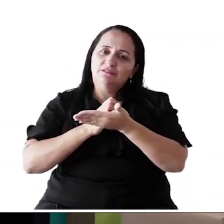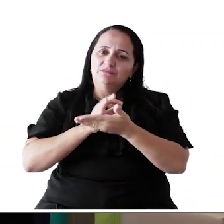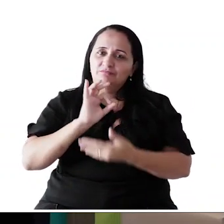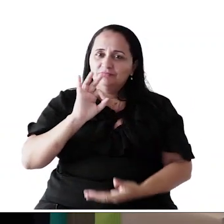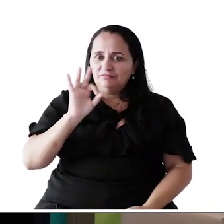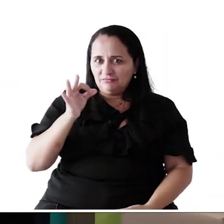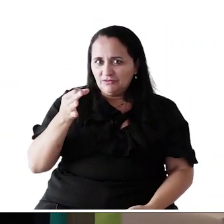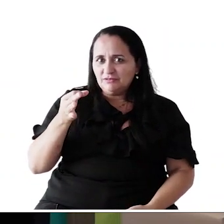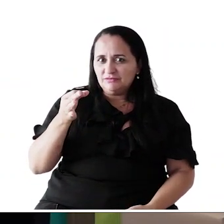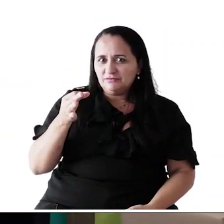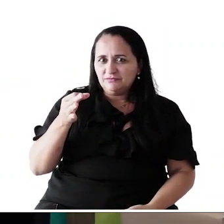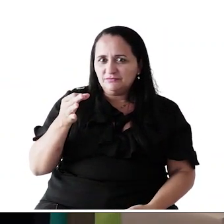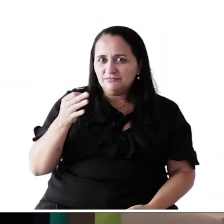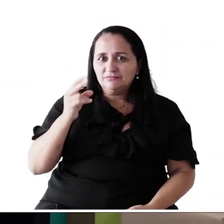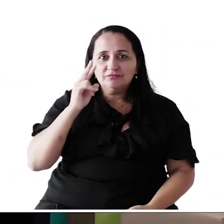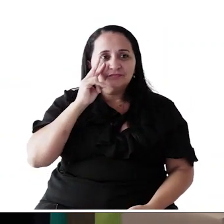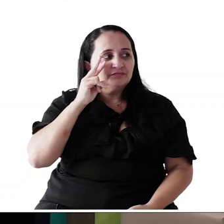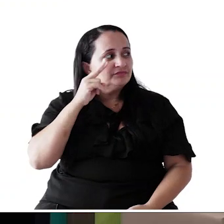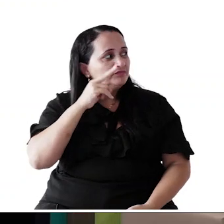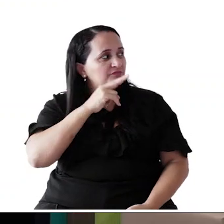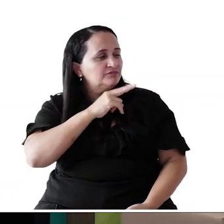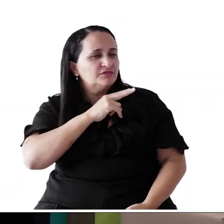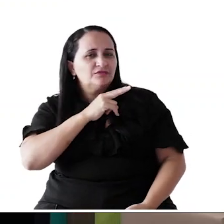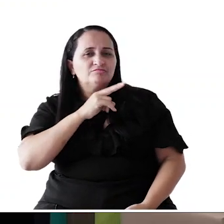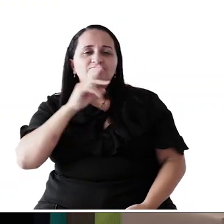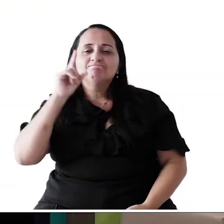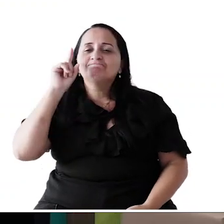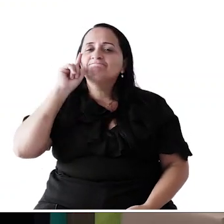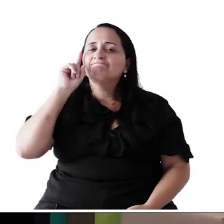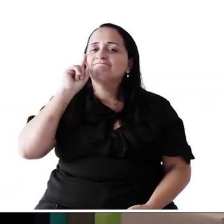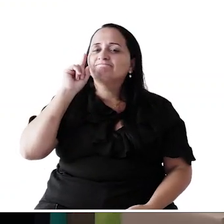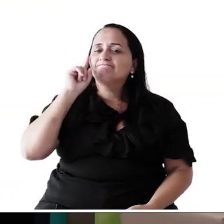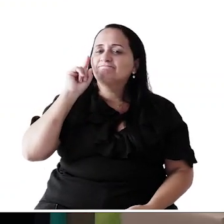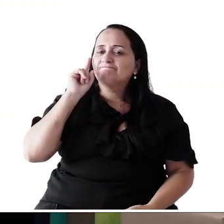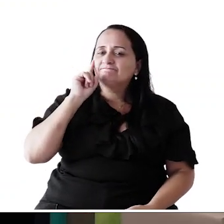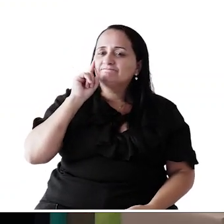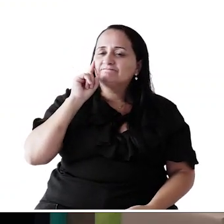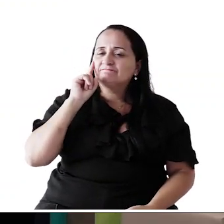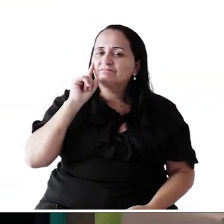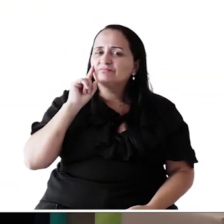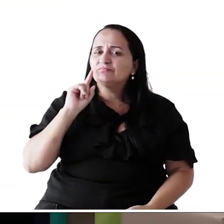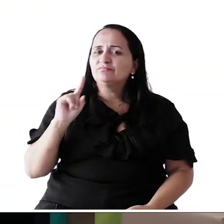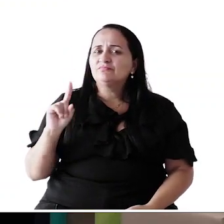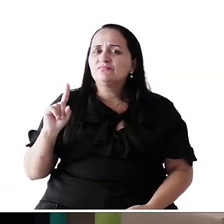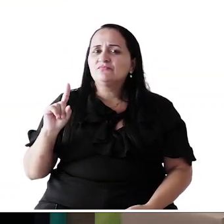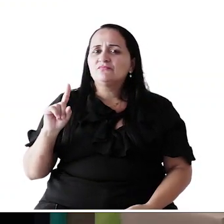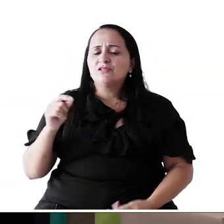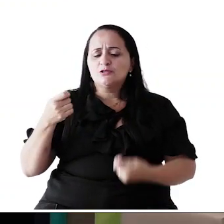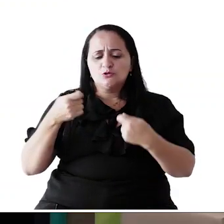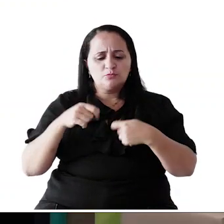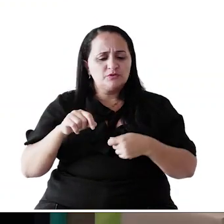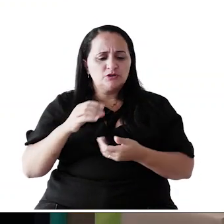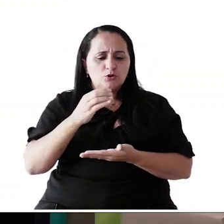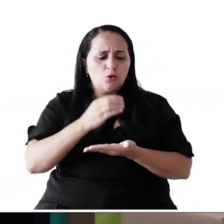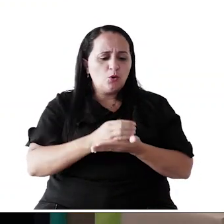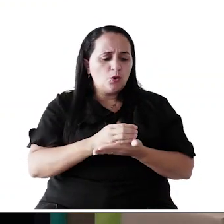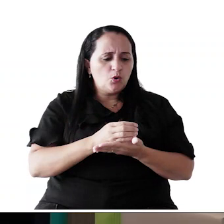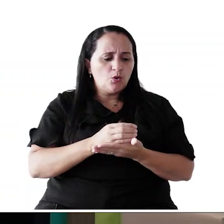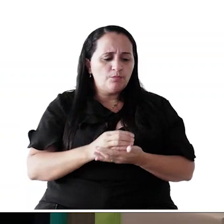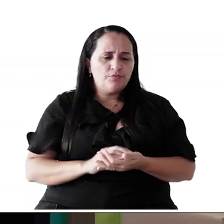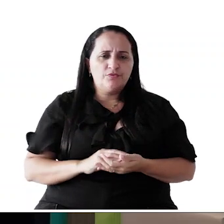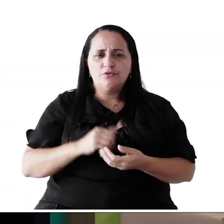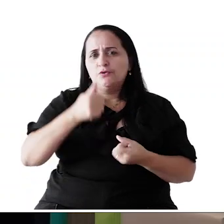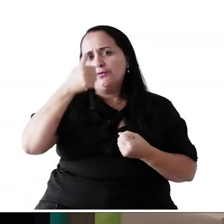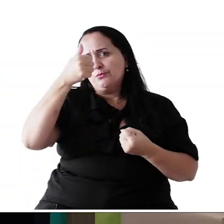Correto? Viram como nós utilizamos no nosso dia a dia? Não precisamos de um copo medidor, né? Para ver um